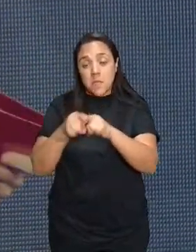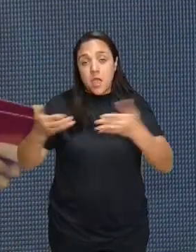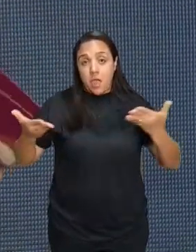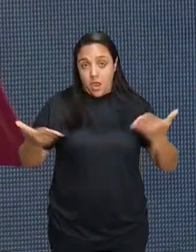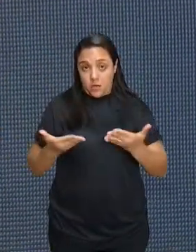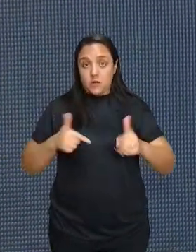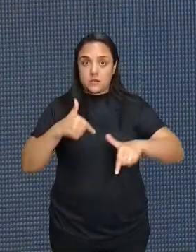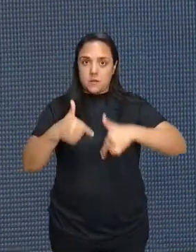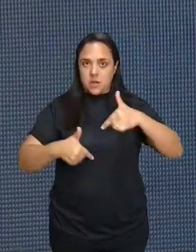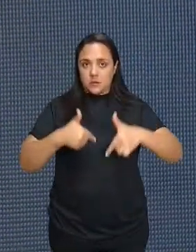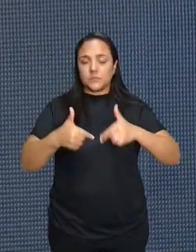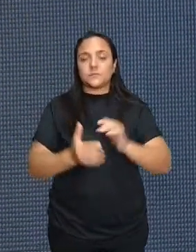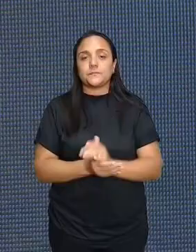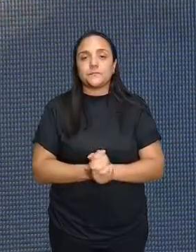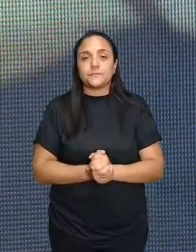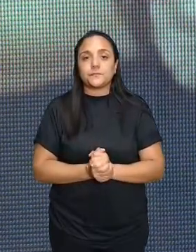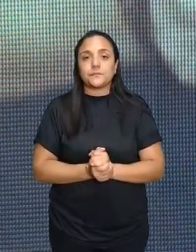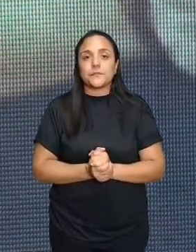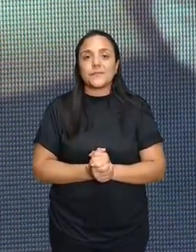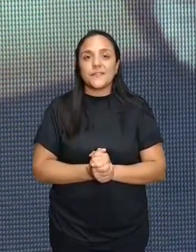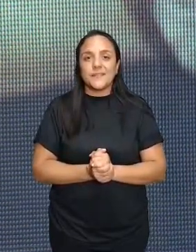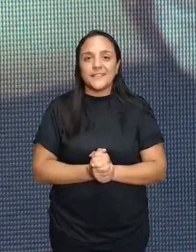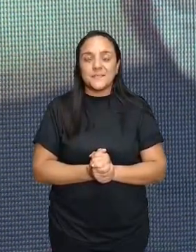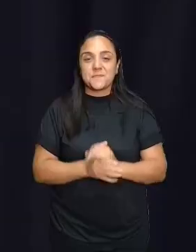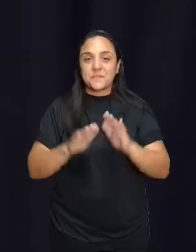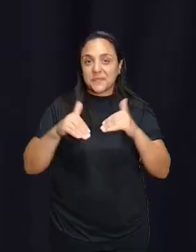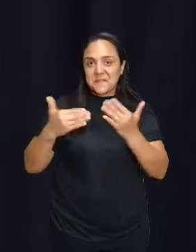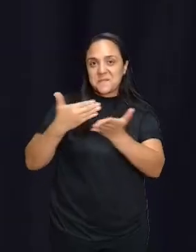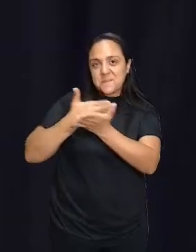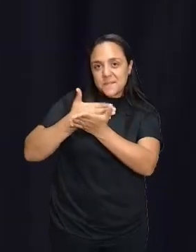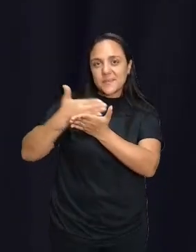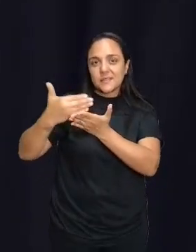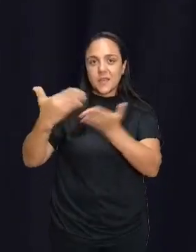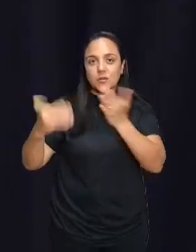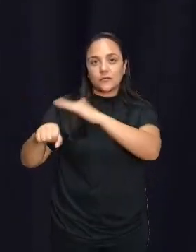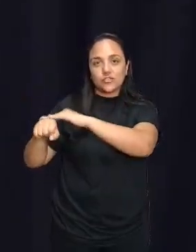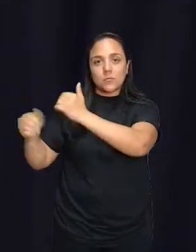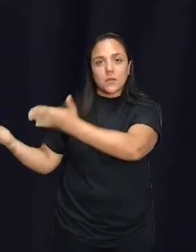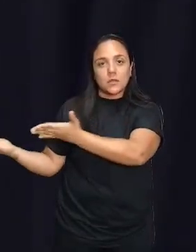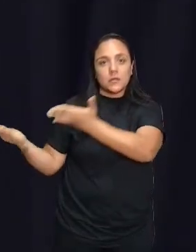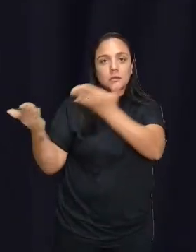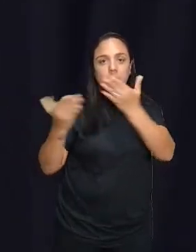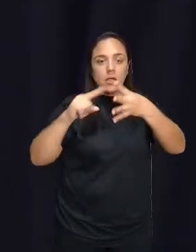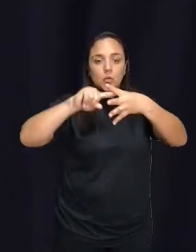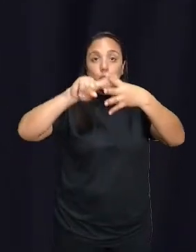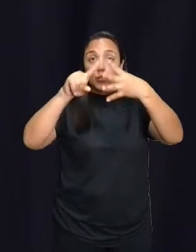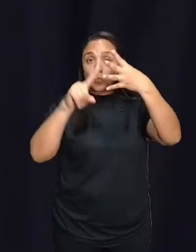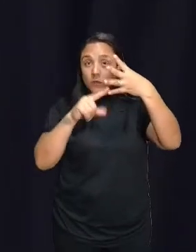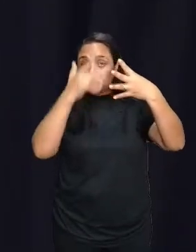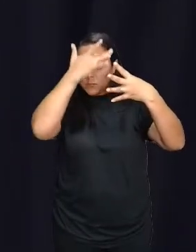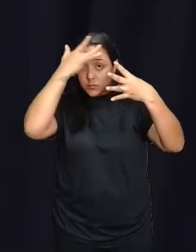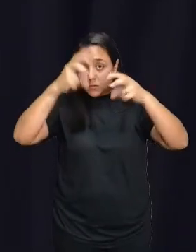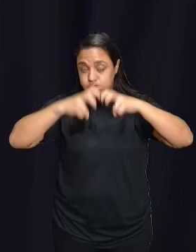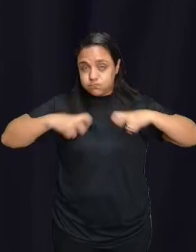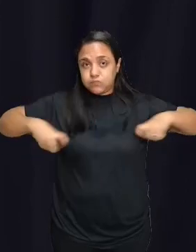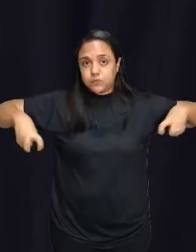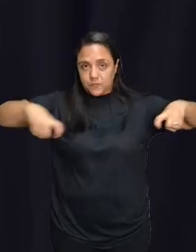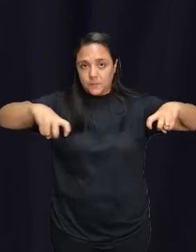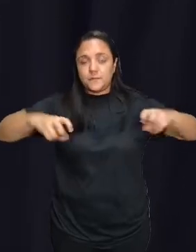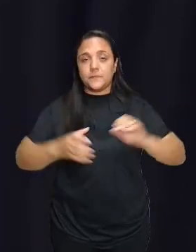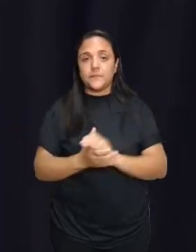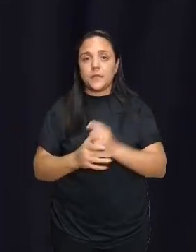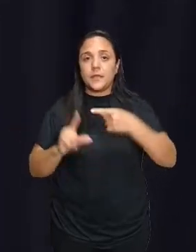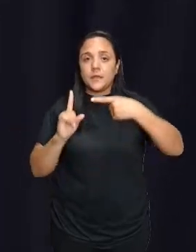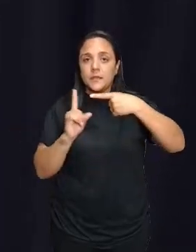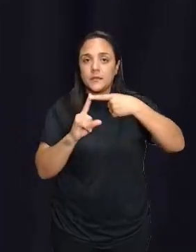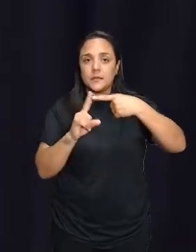trabalho. Então, para começar esse palco, eu vou chamar as quatro pessoas que vão compor aqui a mesa. A primeira pessoa